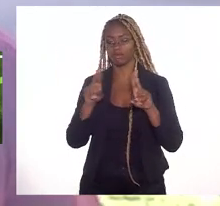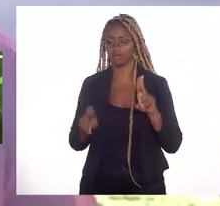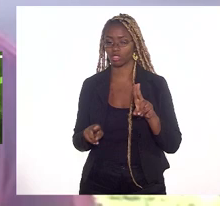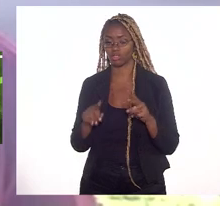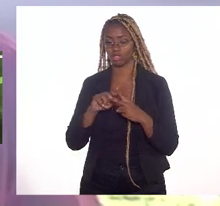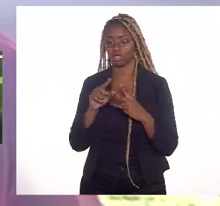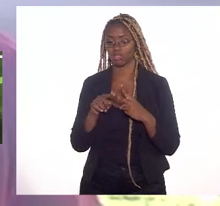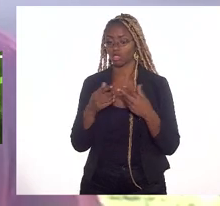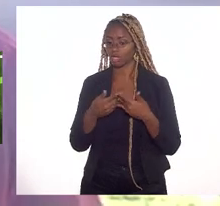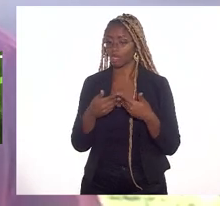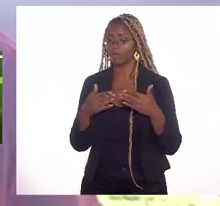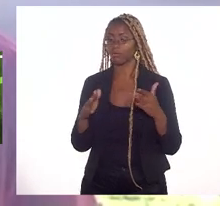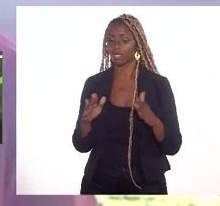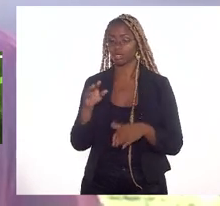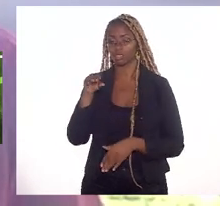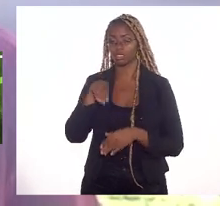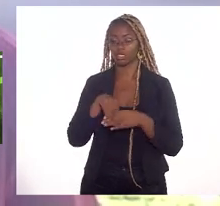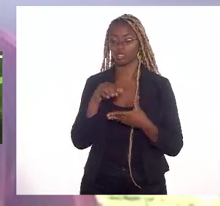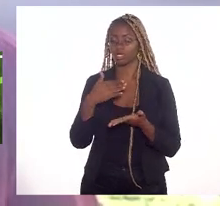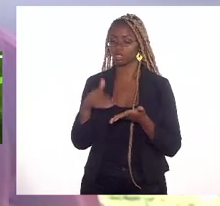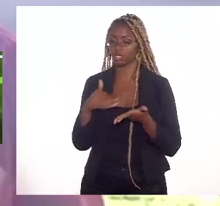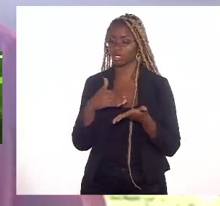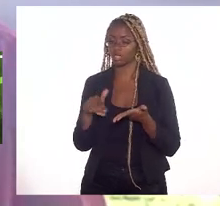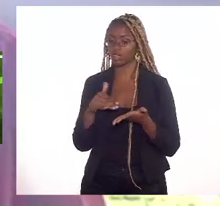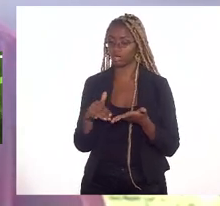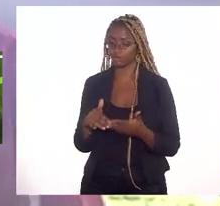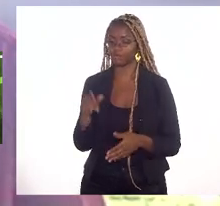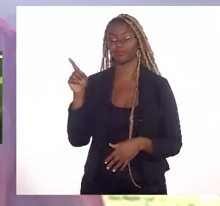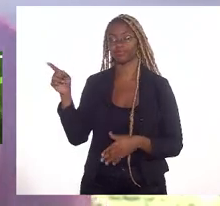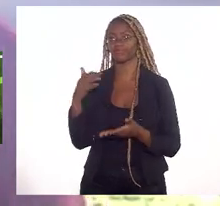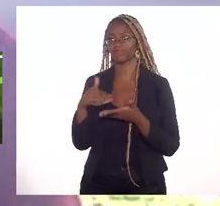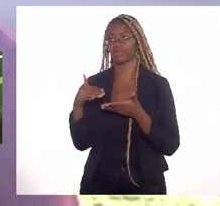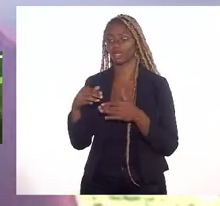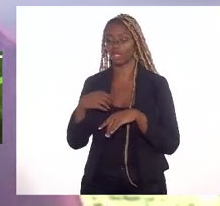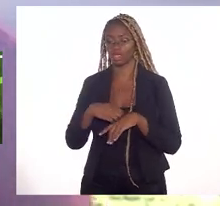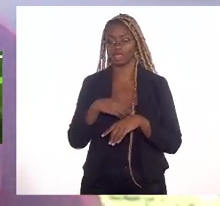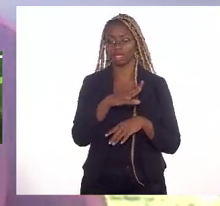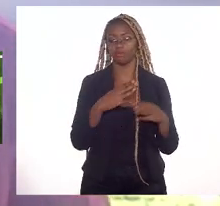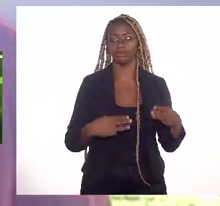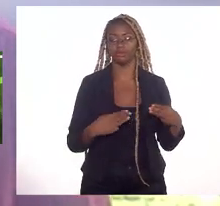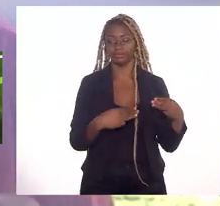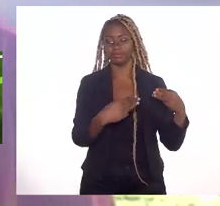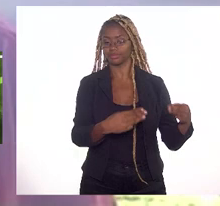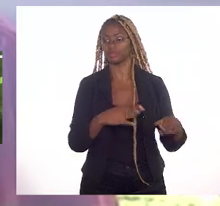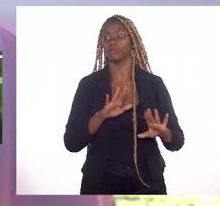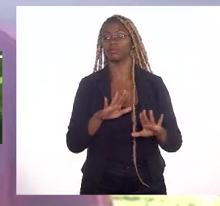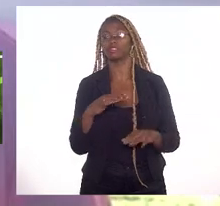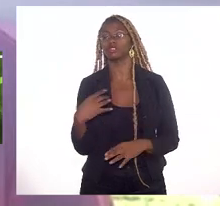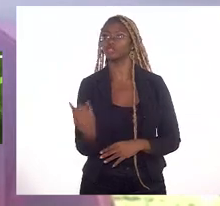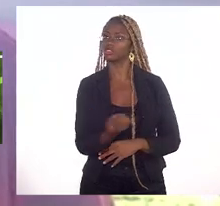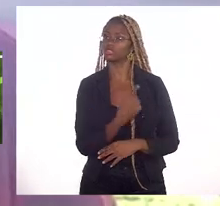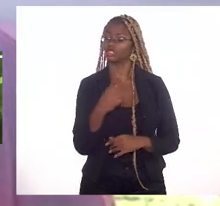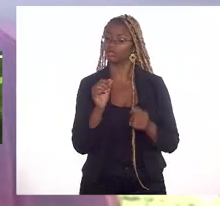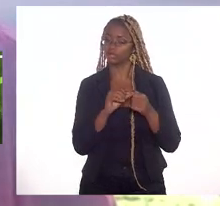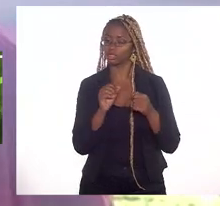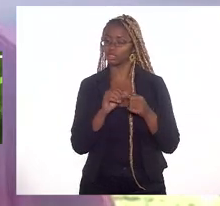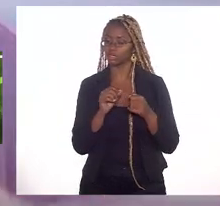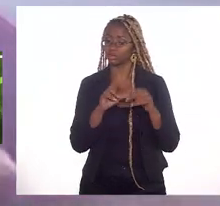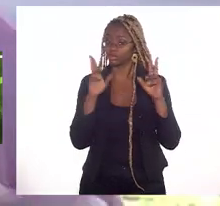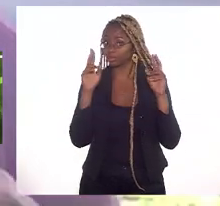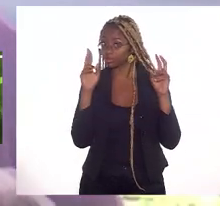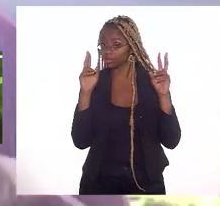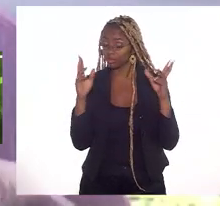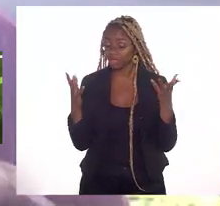estão abertos dentro da Secretaria. A Secretaria encaminha para o Ministério, mas a gente faz, entre aspas, um